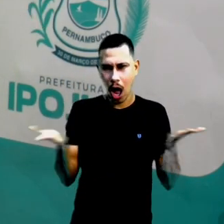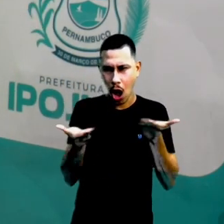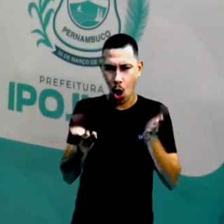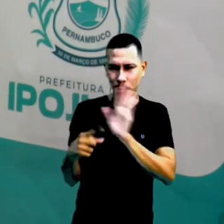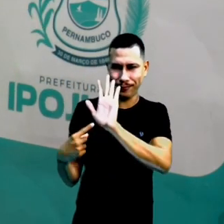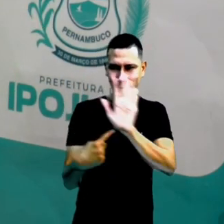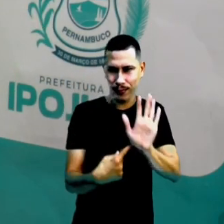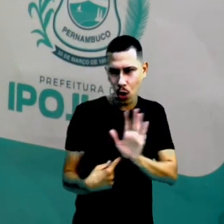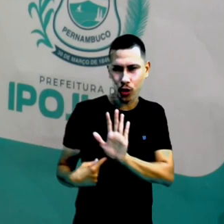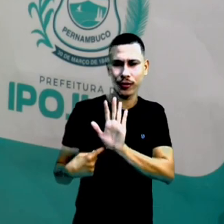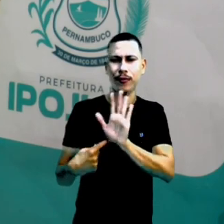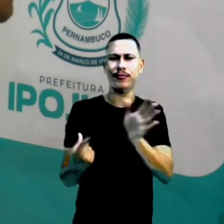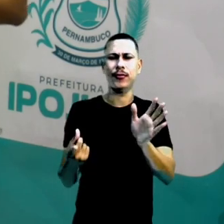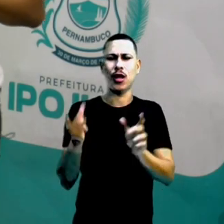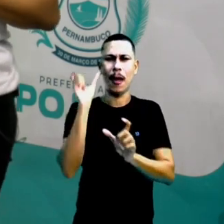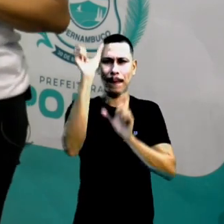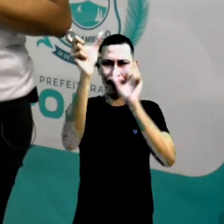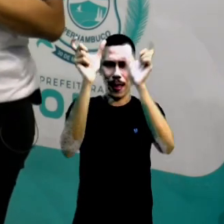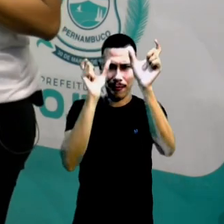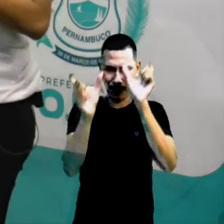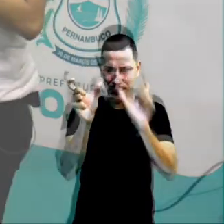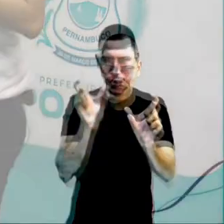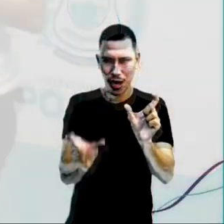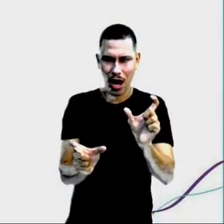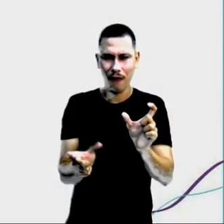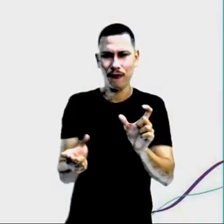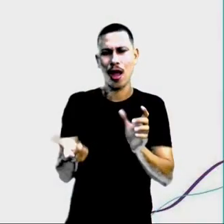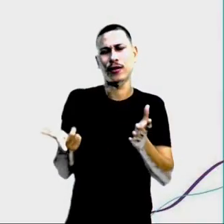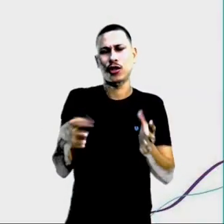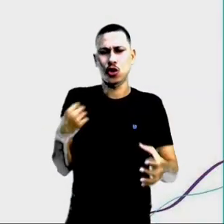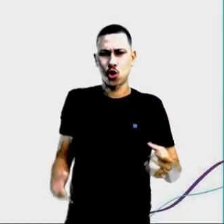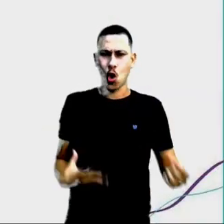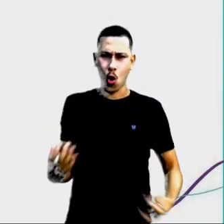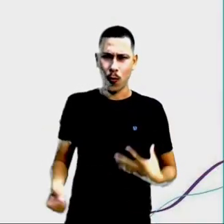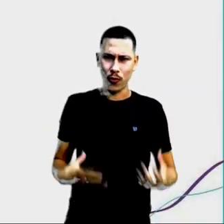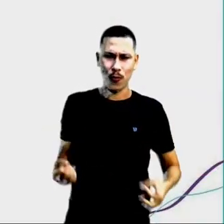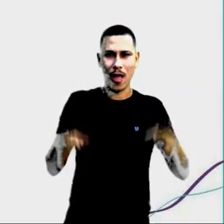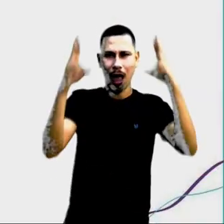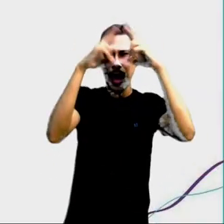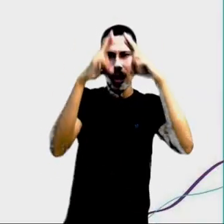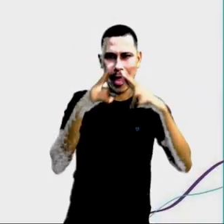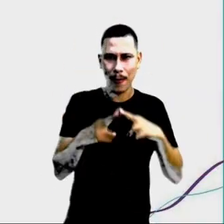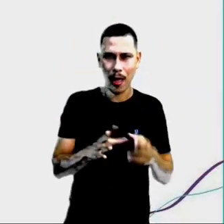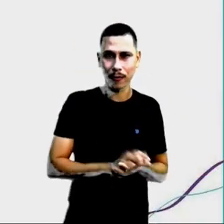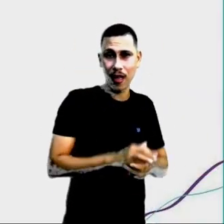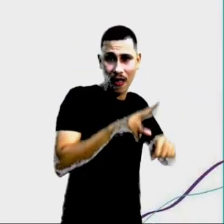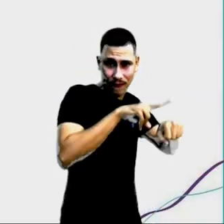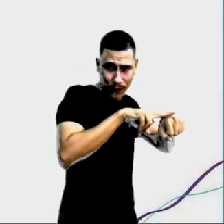as palavras que rimam do poema. Caco rima com